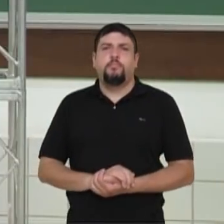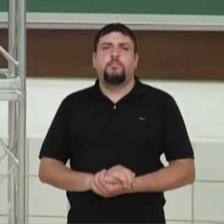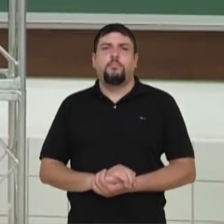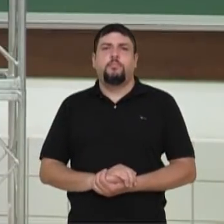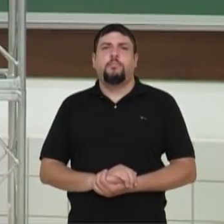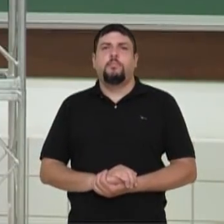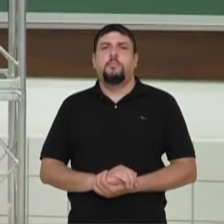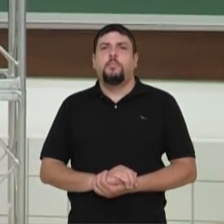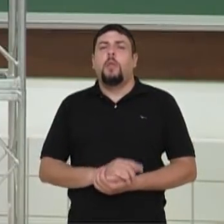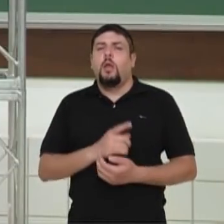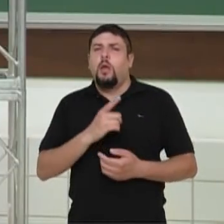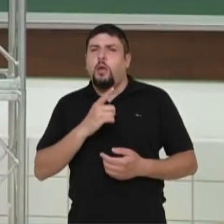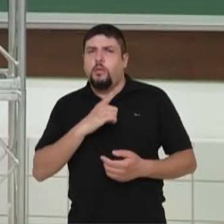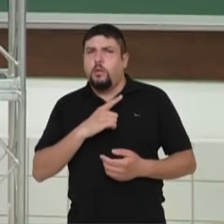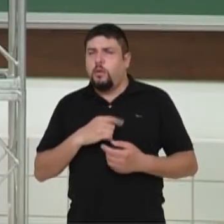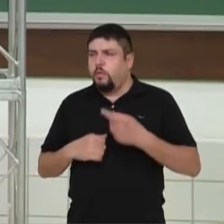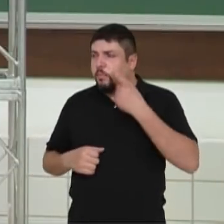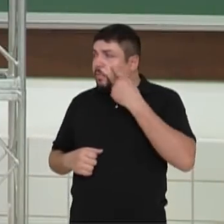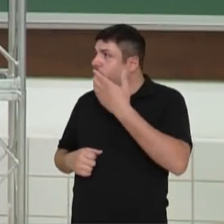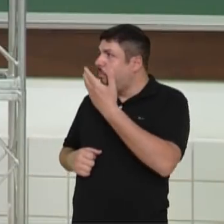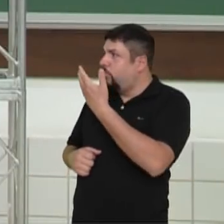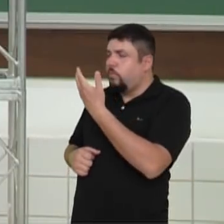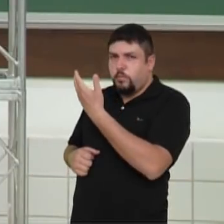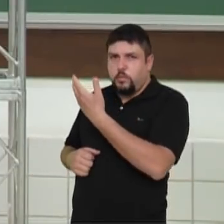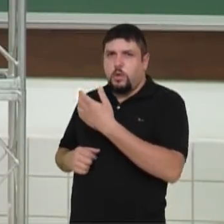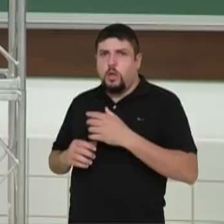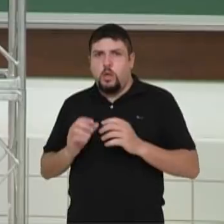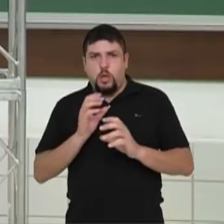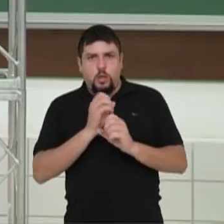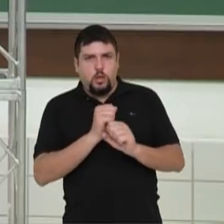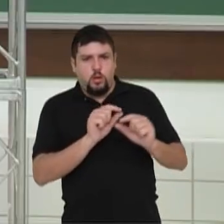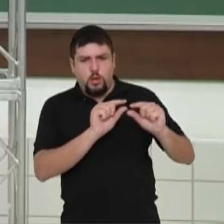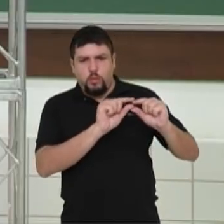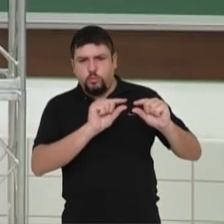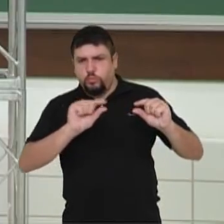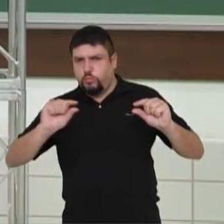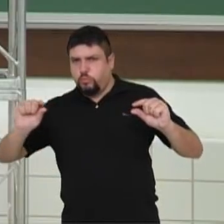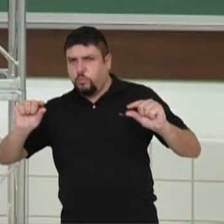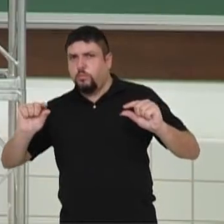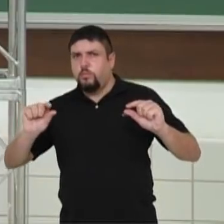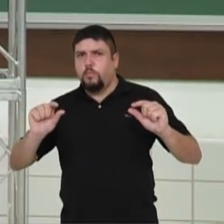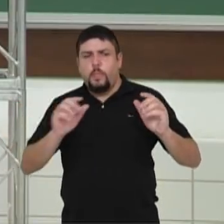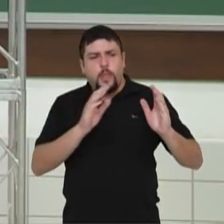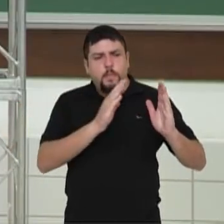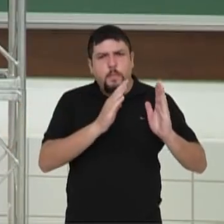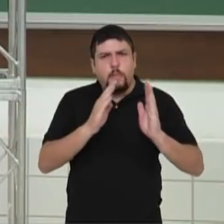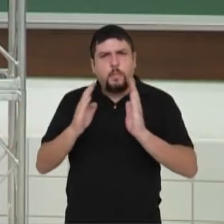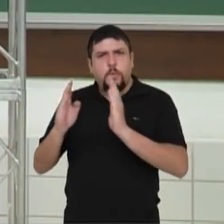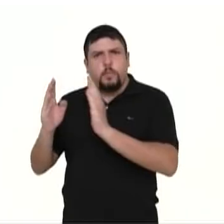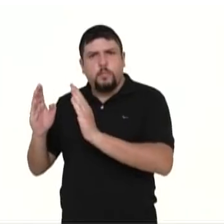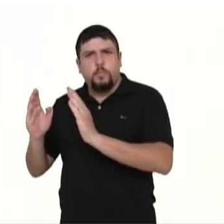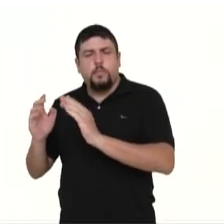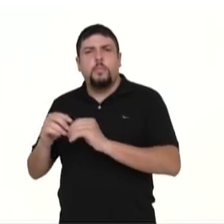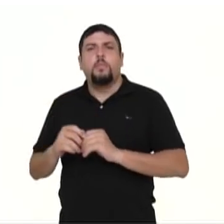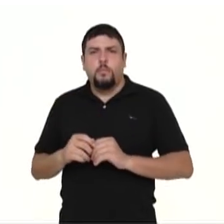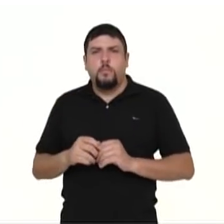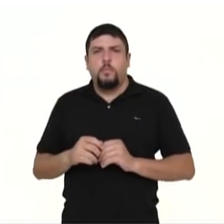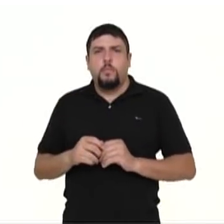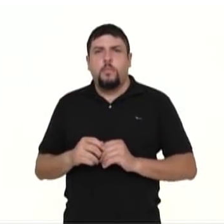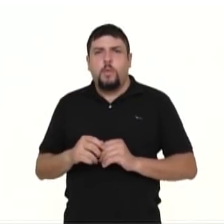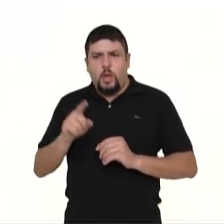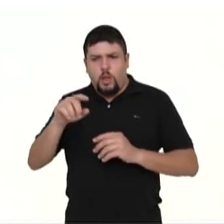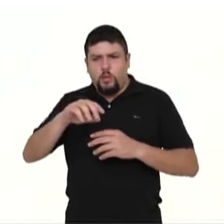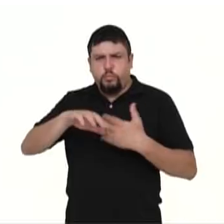Eu tinha ali uma sequência de notas, essa sequência de notas você pode acompanhar aí na tela, e nessa sequência, ela estava